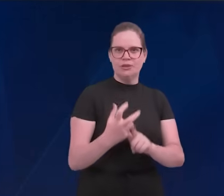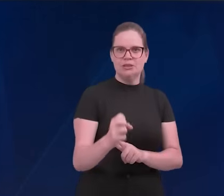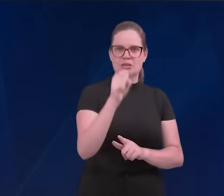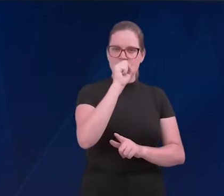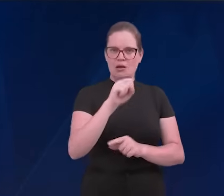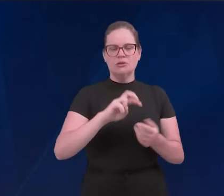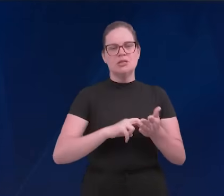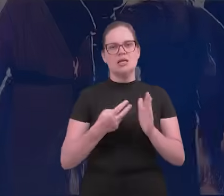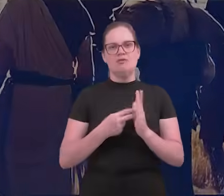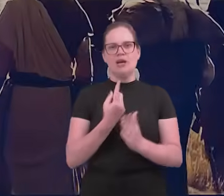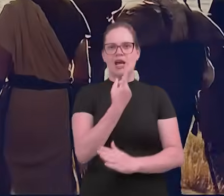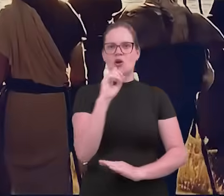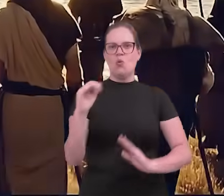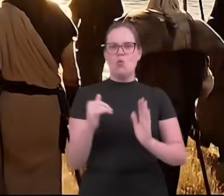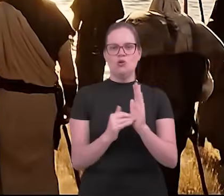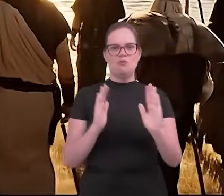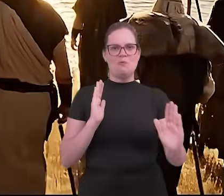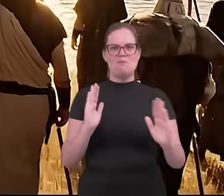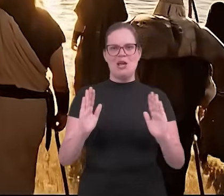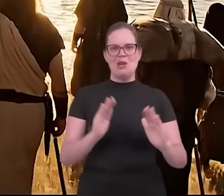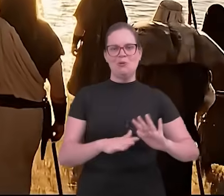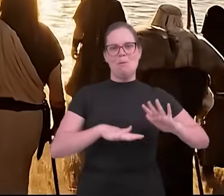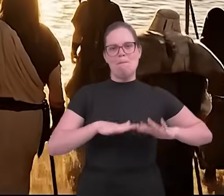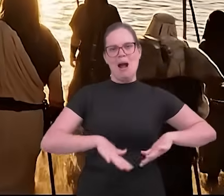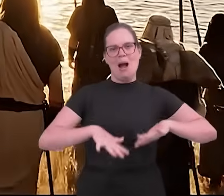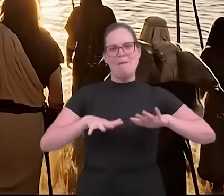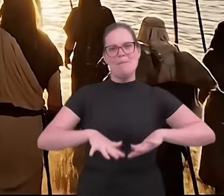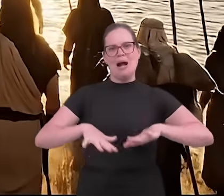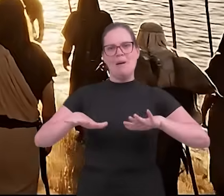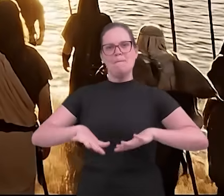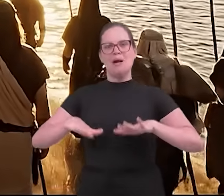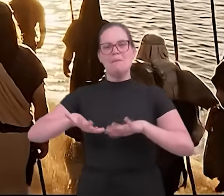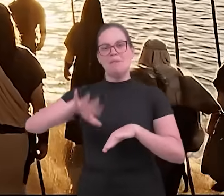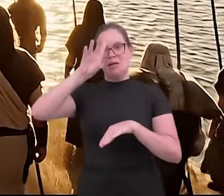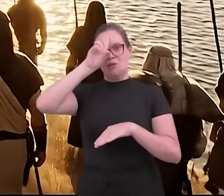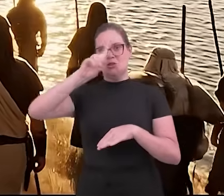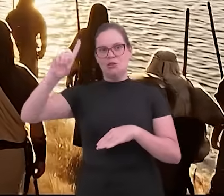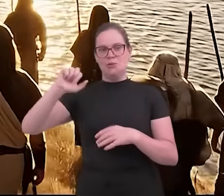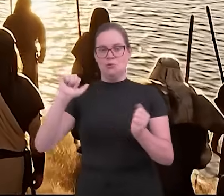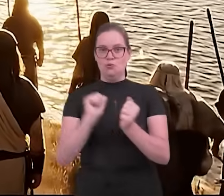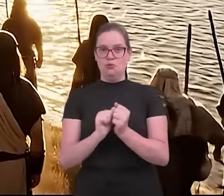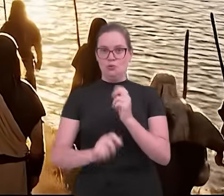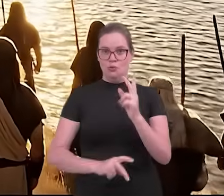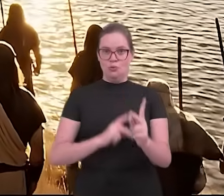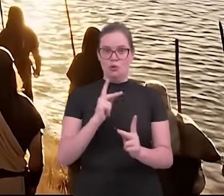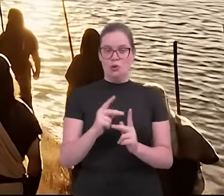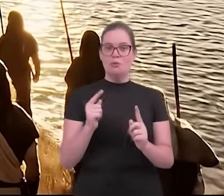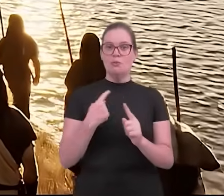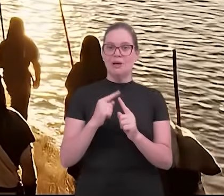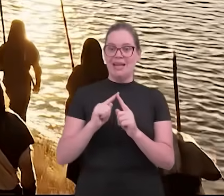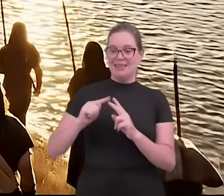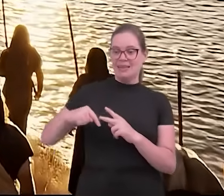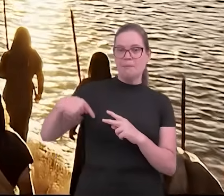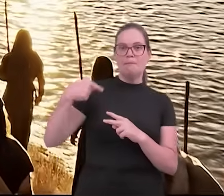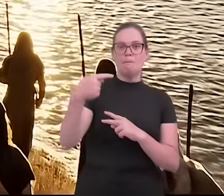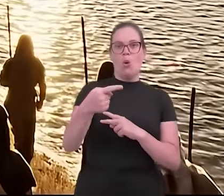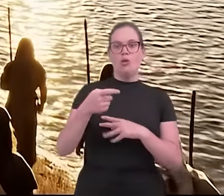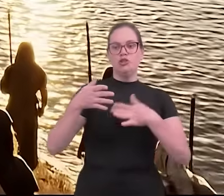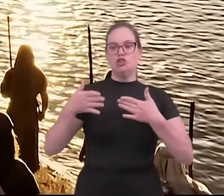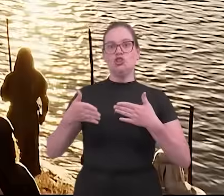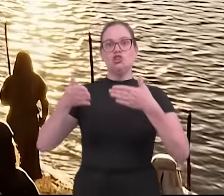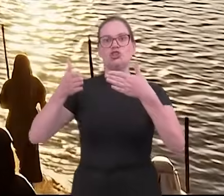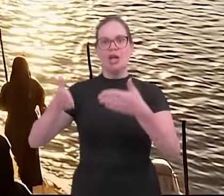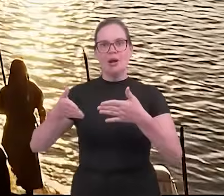final da longa caminhada de Deus com seu povo, para finalmente